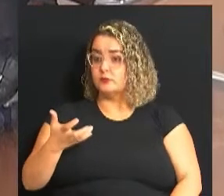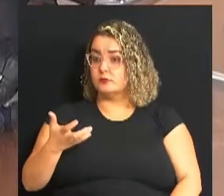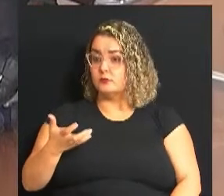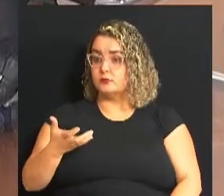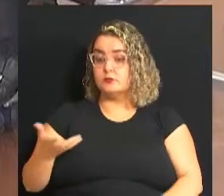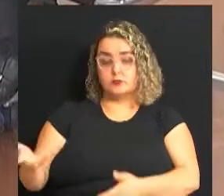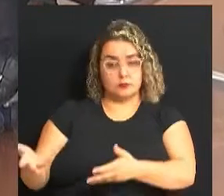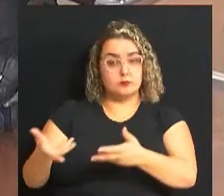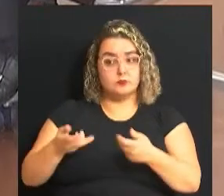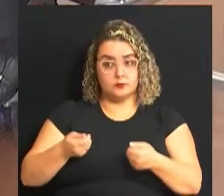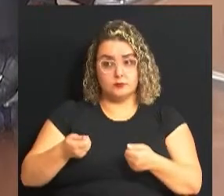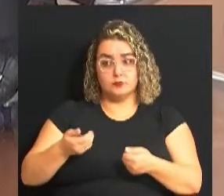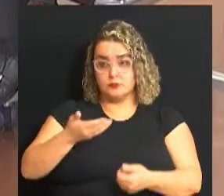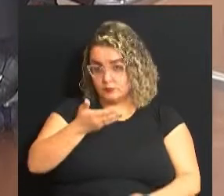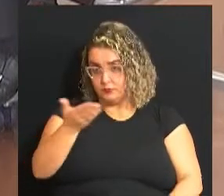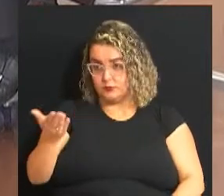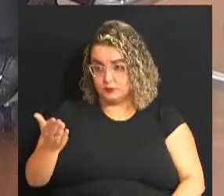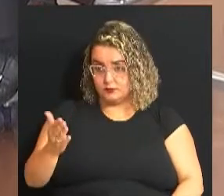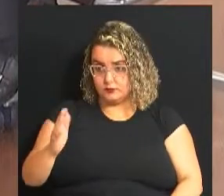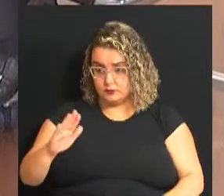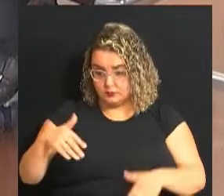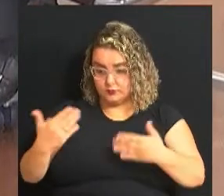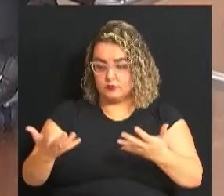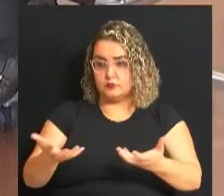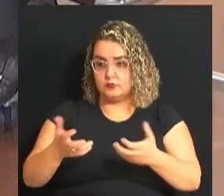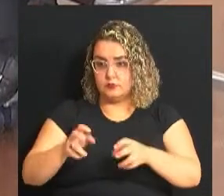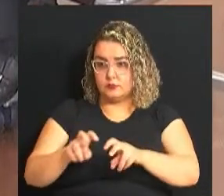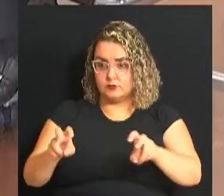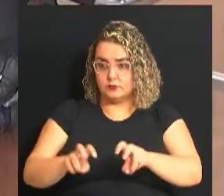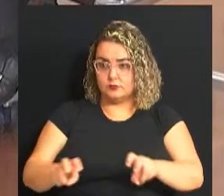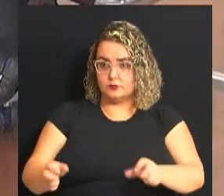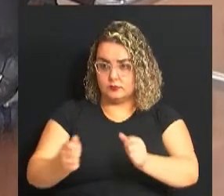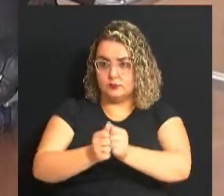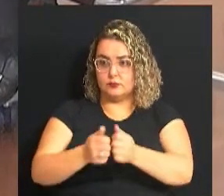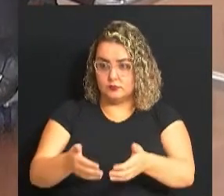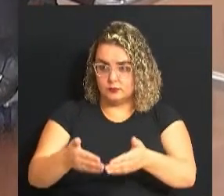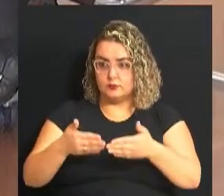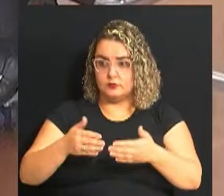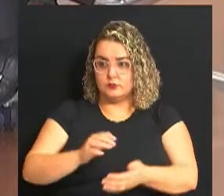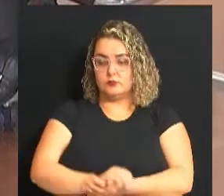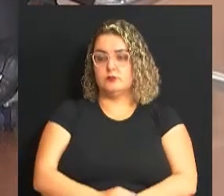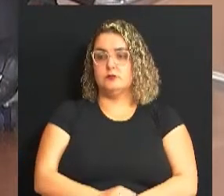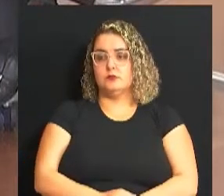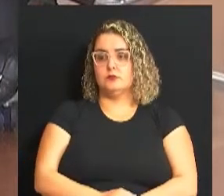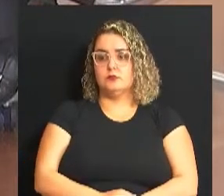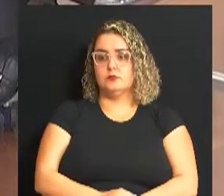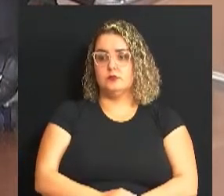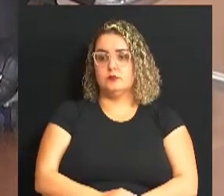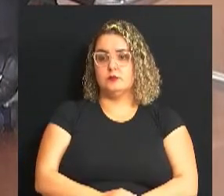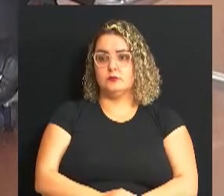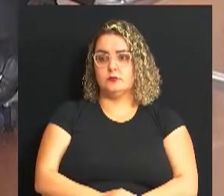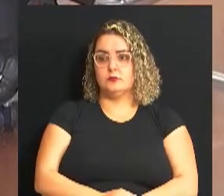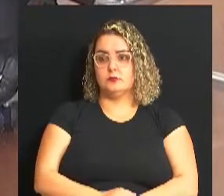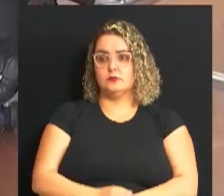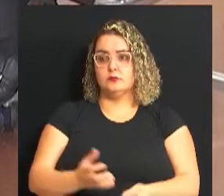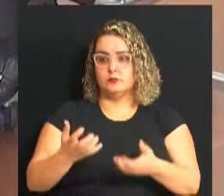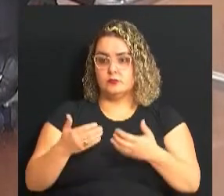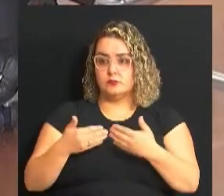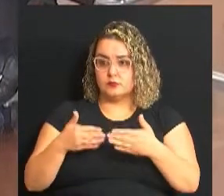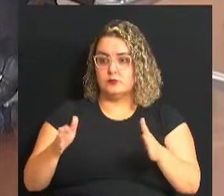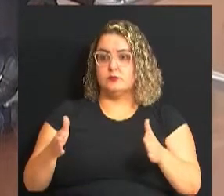convidar vocês que estão aí fora, que quiserem se assentar conosco aqui, por favor. E gostaria de abrir ao público